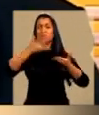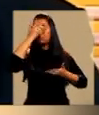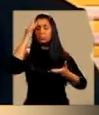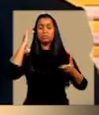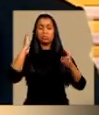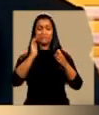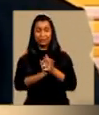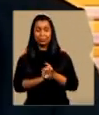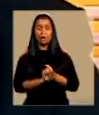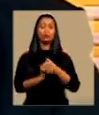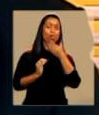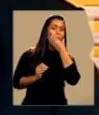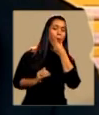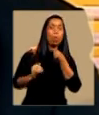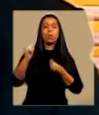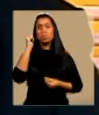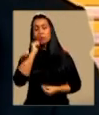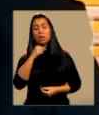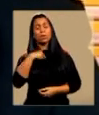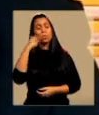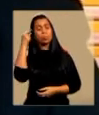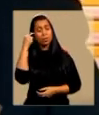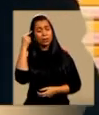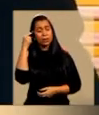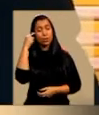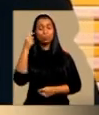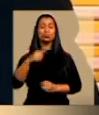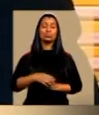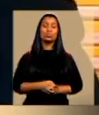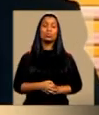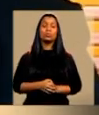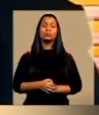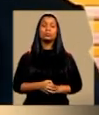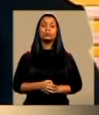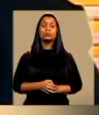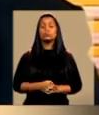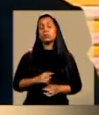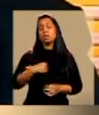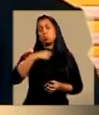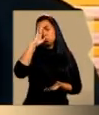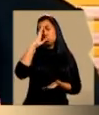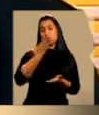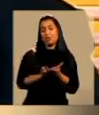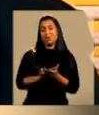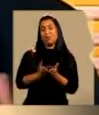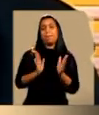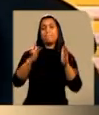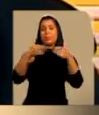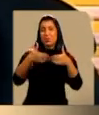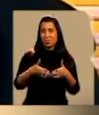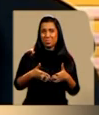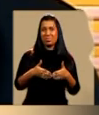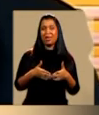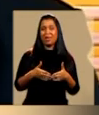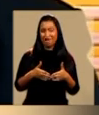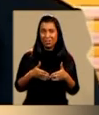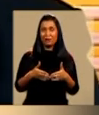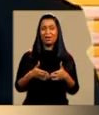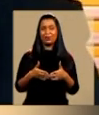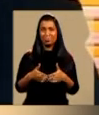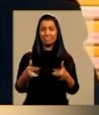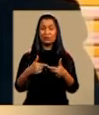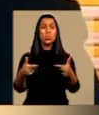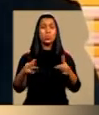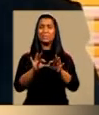casais, entre homens e mulheres, eu acredito que, discordando um pouco do que a Amanda está dizendo, eu não acredito que a questão da prioridade estaria